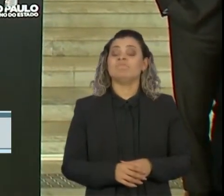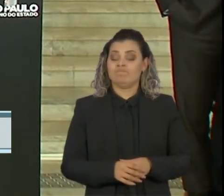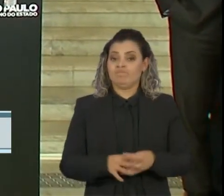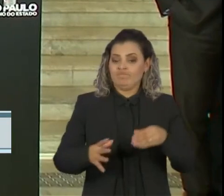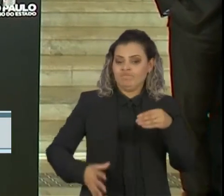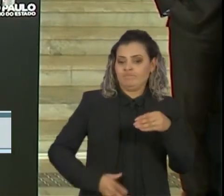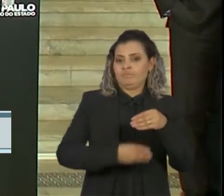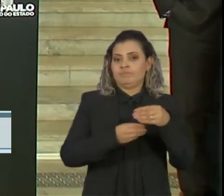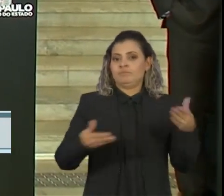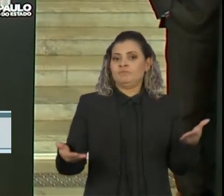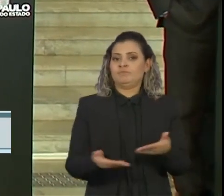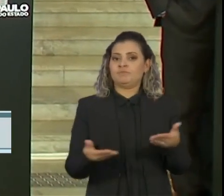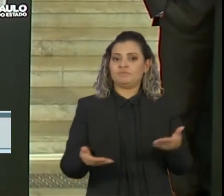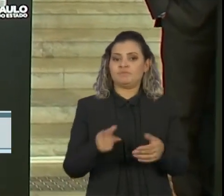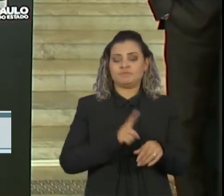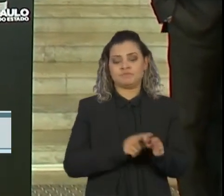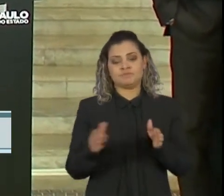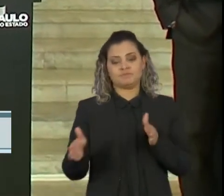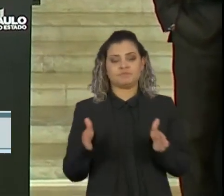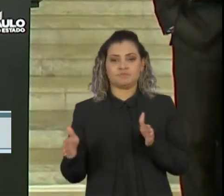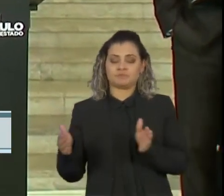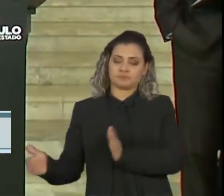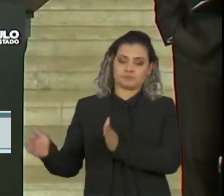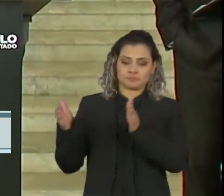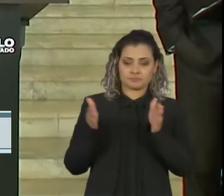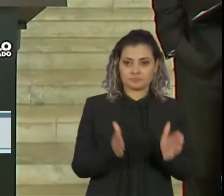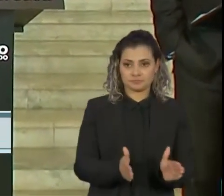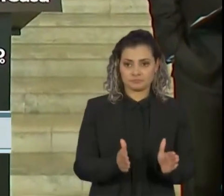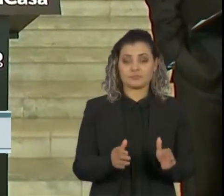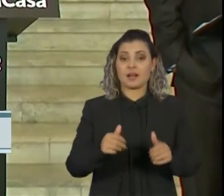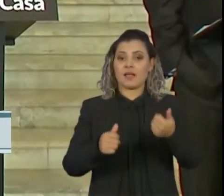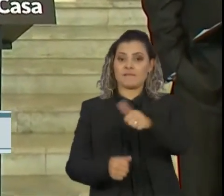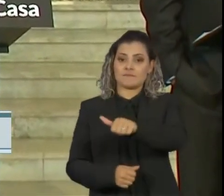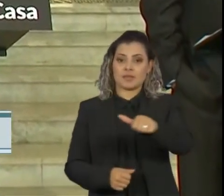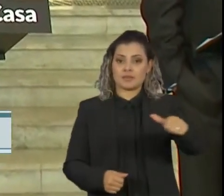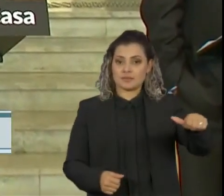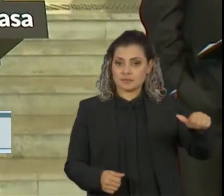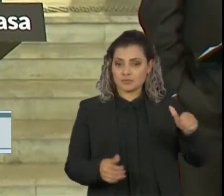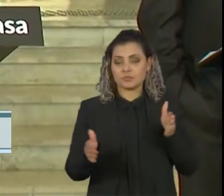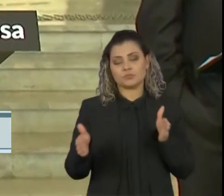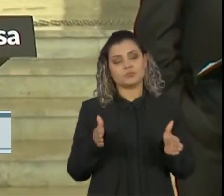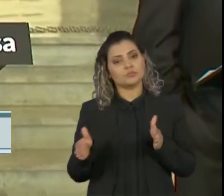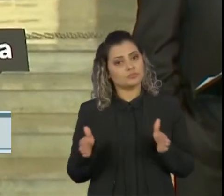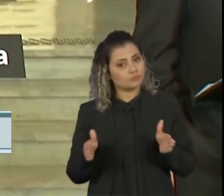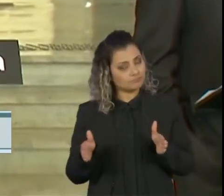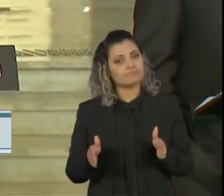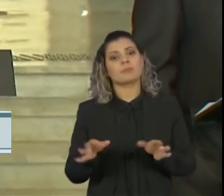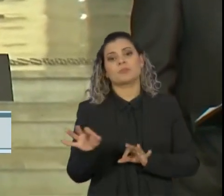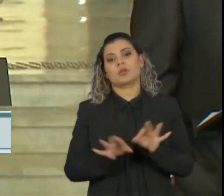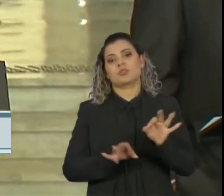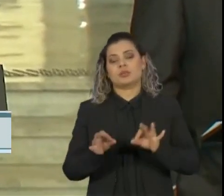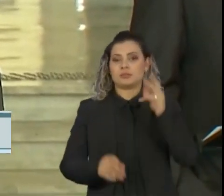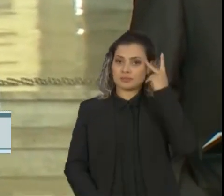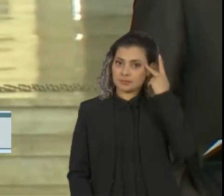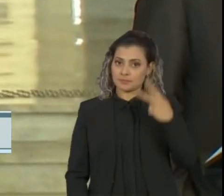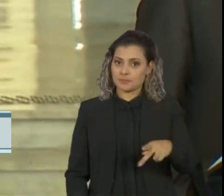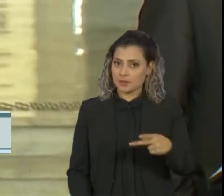Completando aí mais um período de avaliação do Plano São